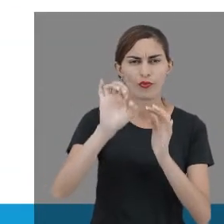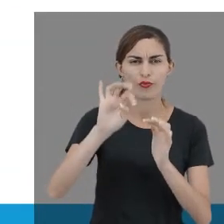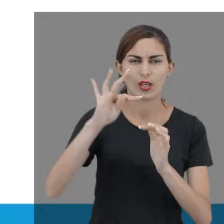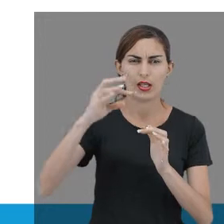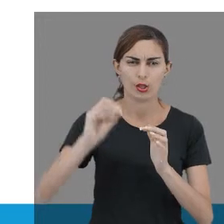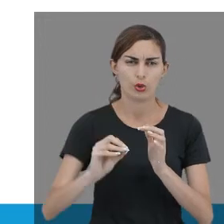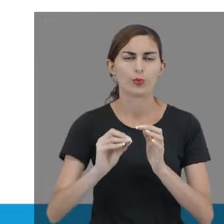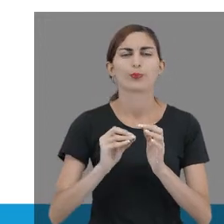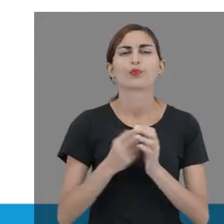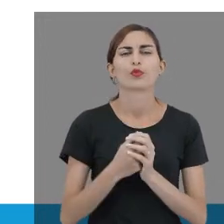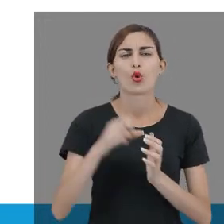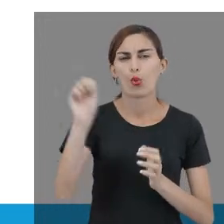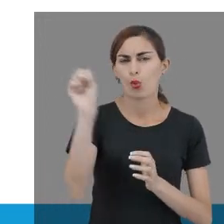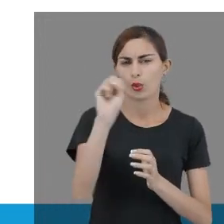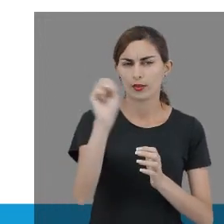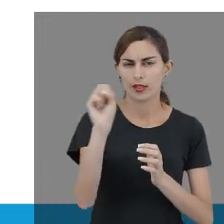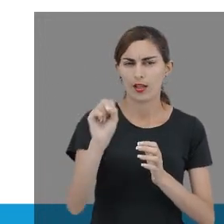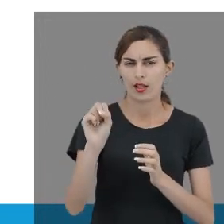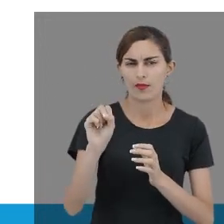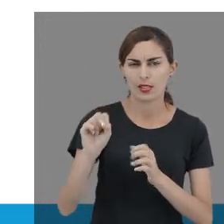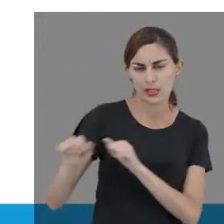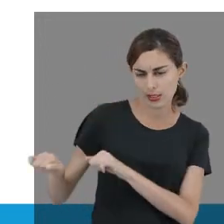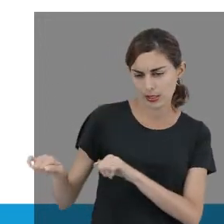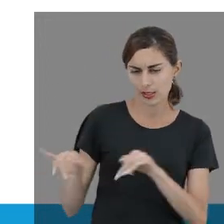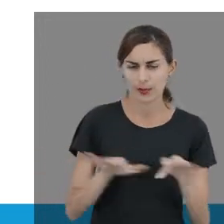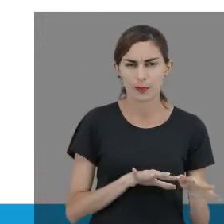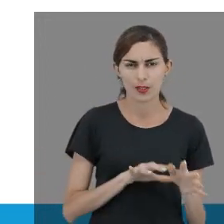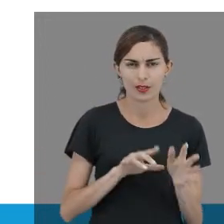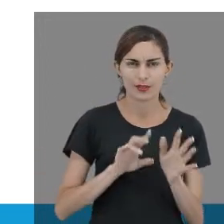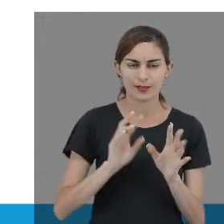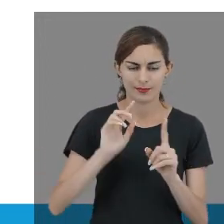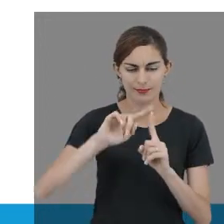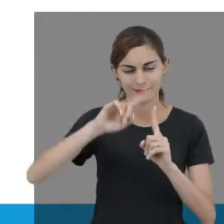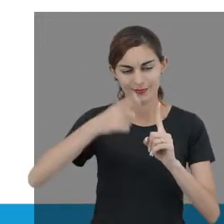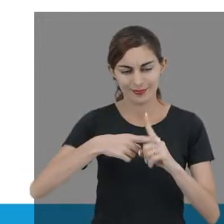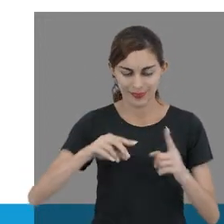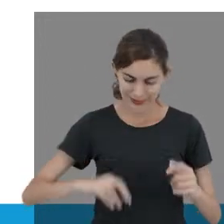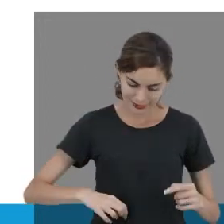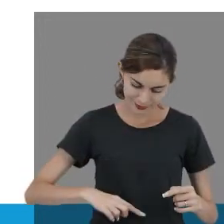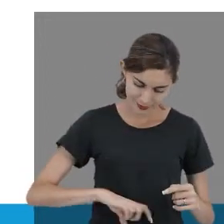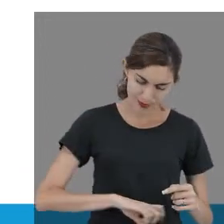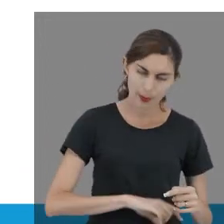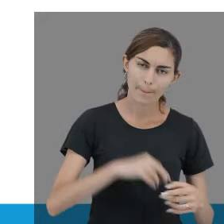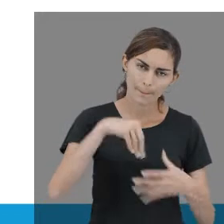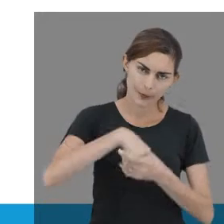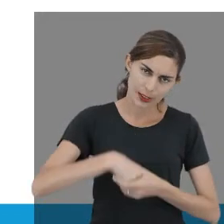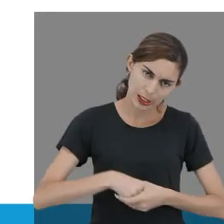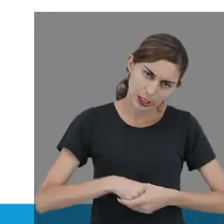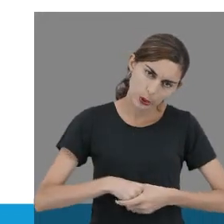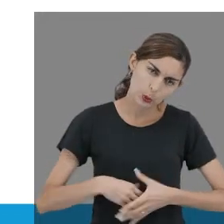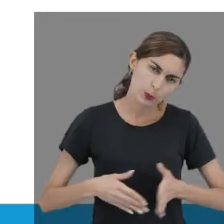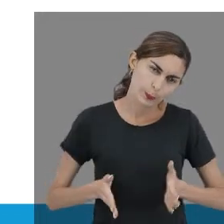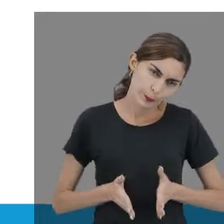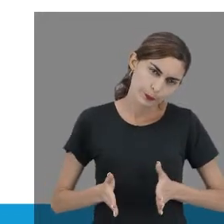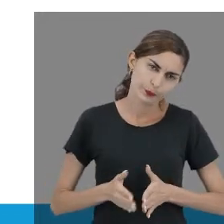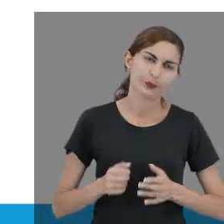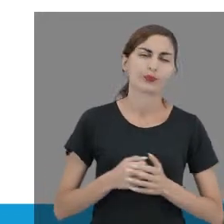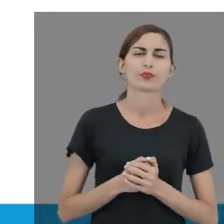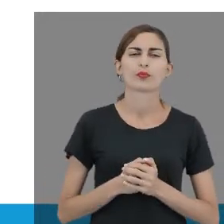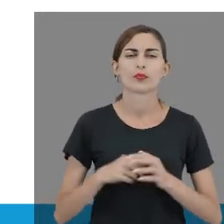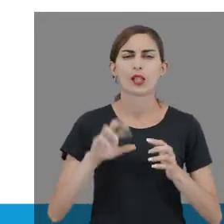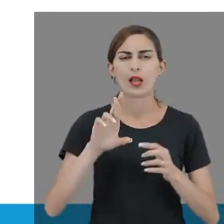ele é considerado só a partir da 8ª semana de idade embrionária até o nascimento. Então, da 8ª semana de gestação até o